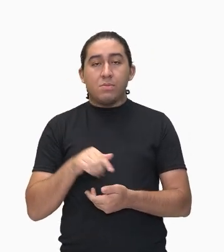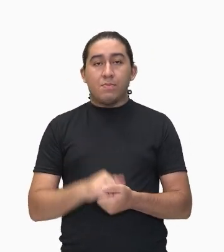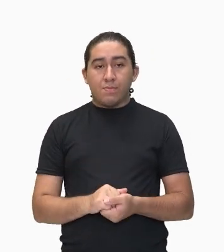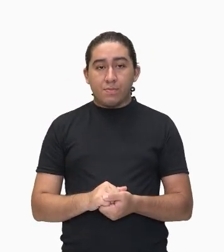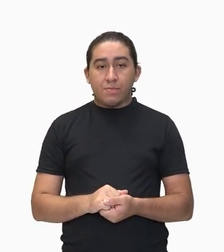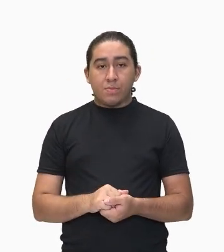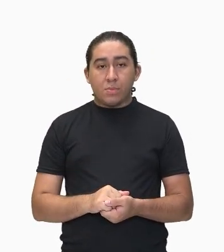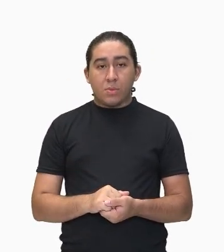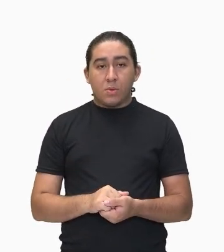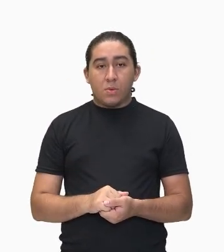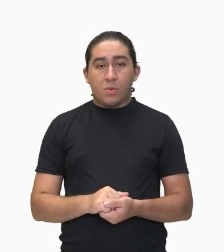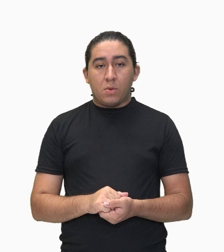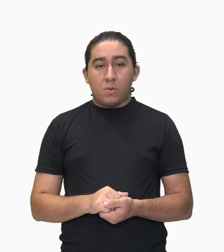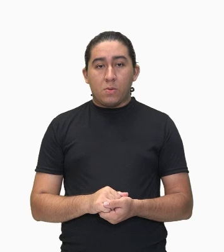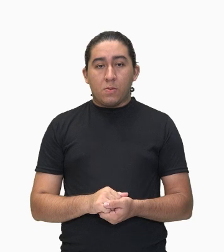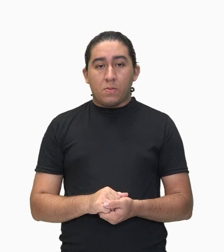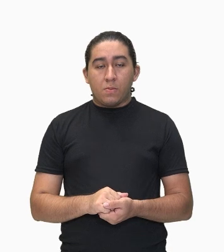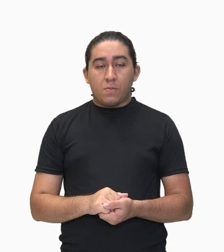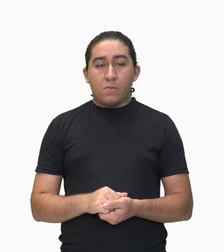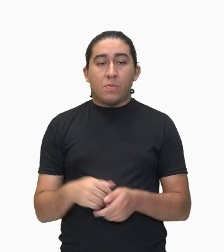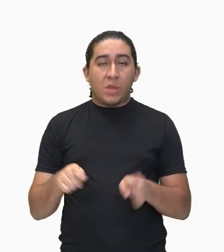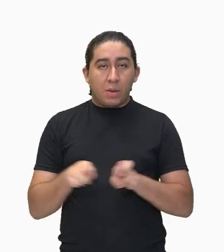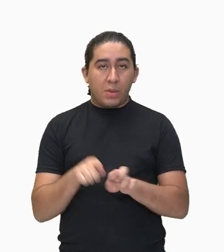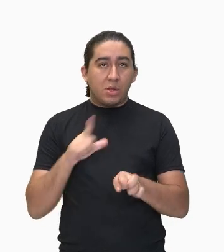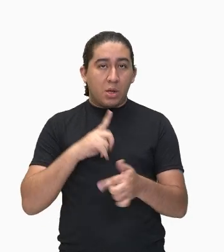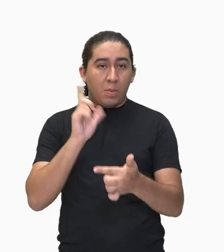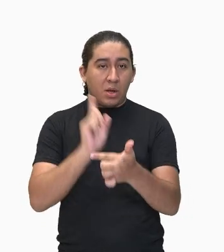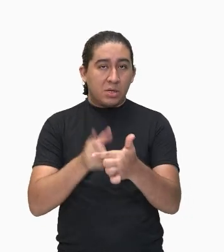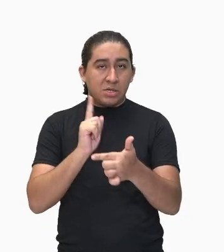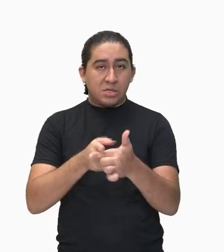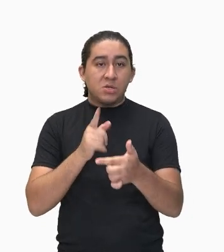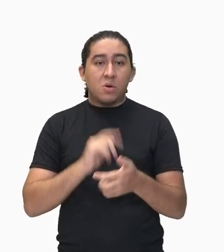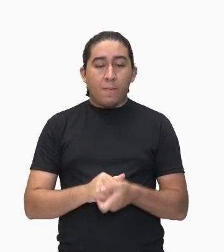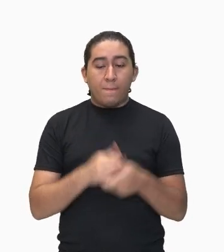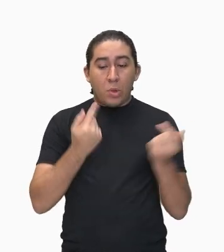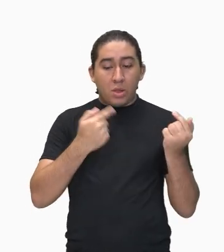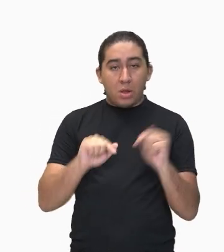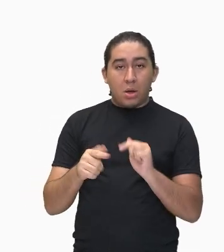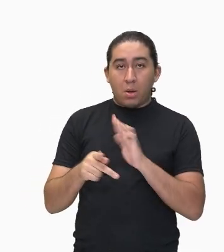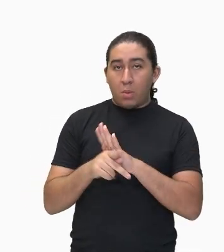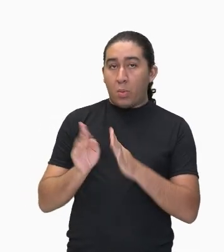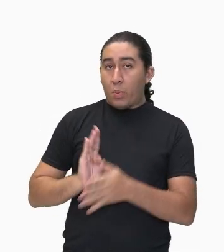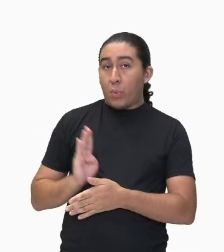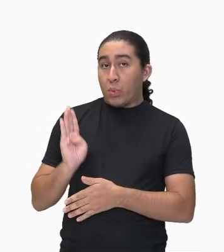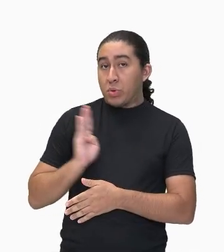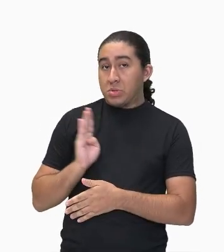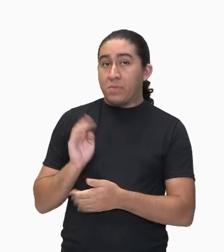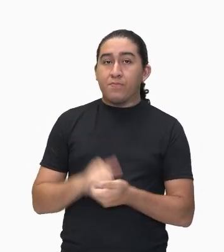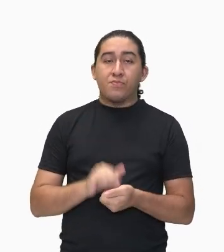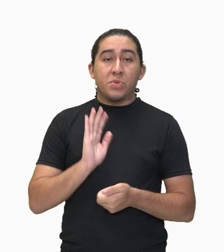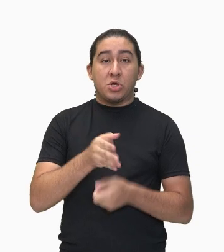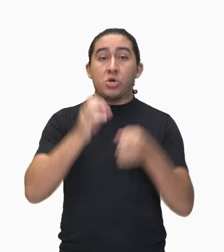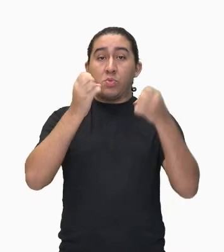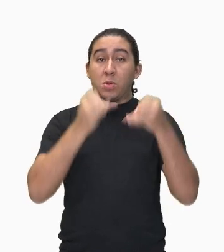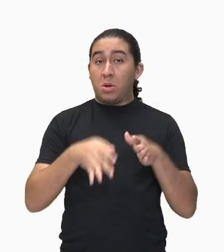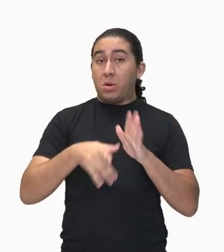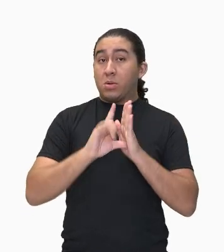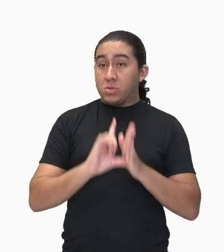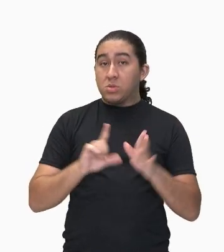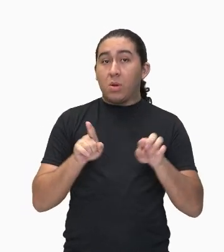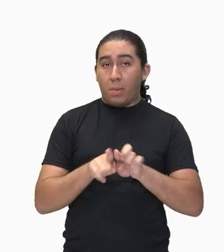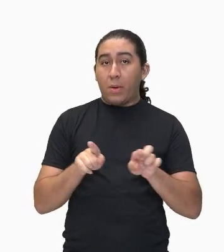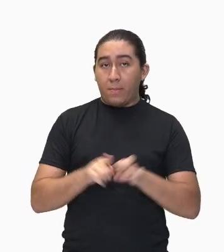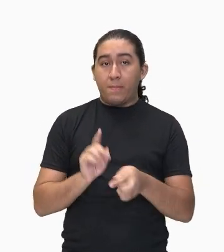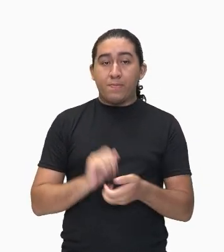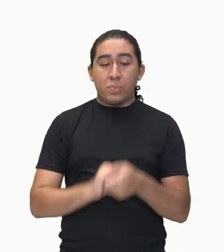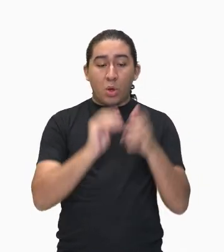realismo também vêm fazer uma crítica, né? Um ataque à burguesia. Como eu disse anteriormente, as